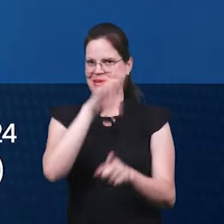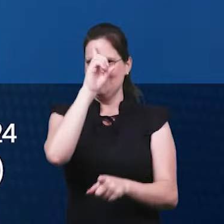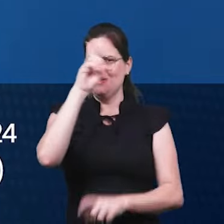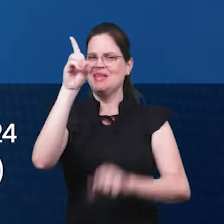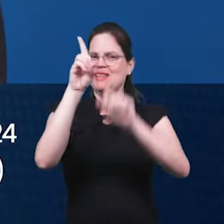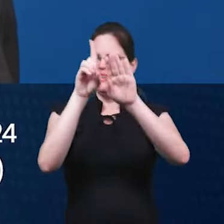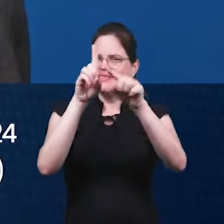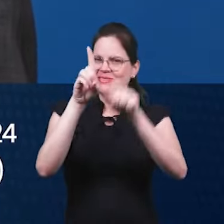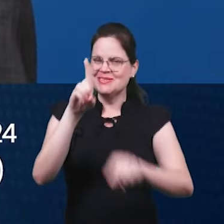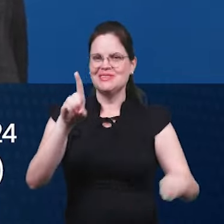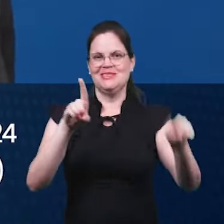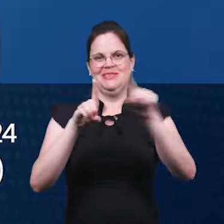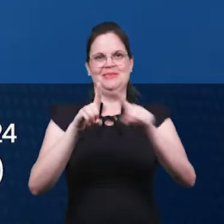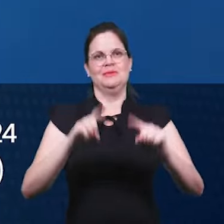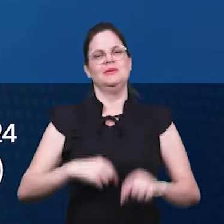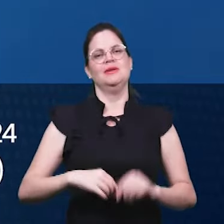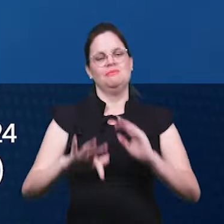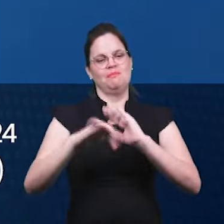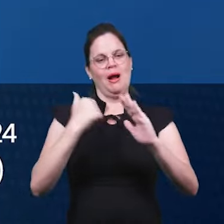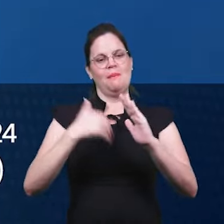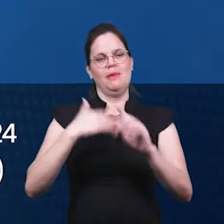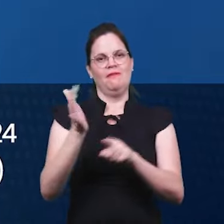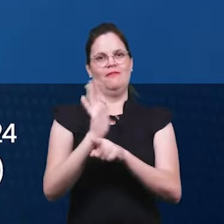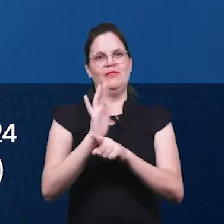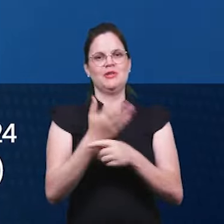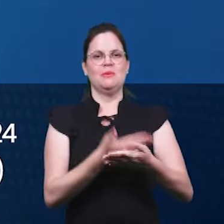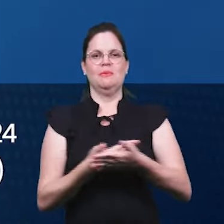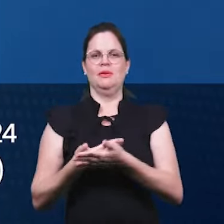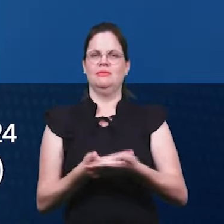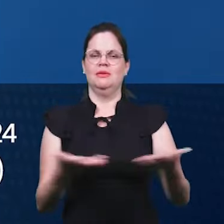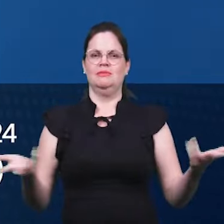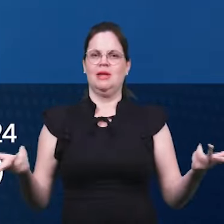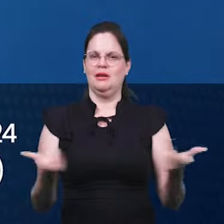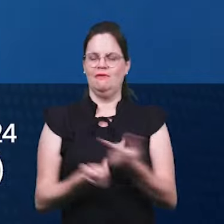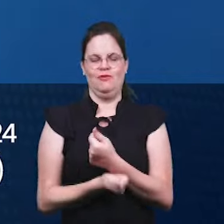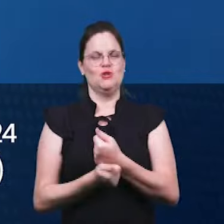uma grande bênção a participação dos nossos bebês na escola bíblica.